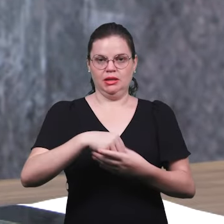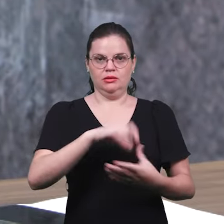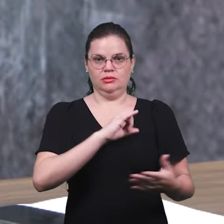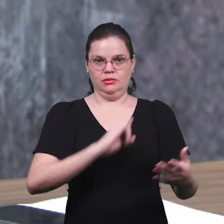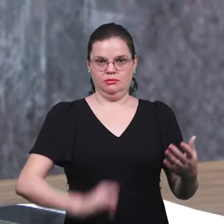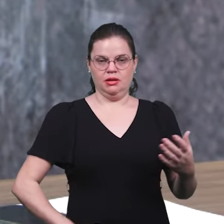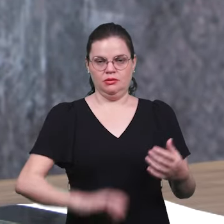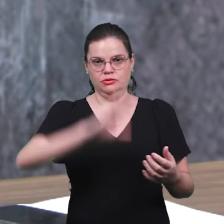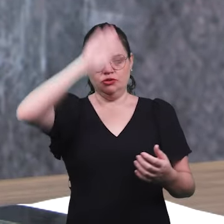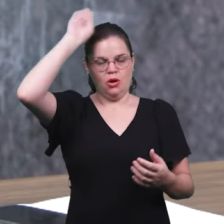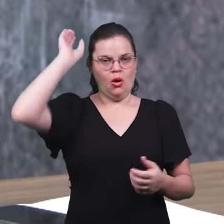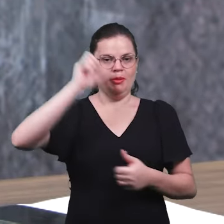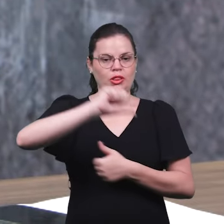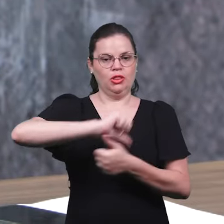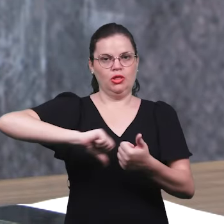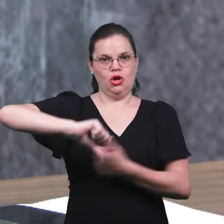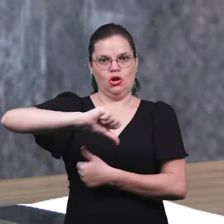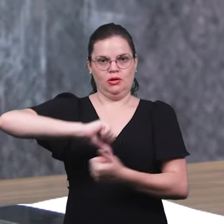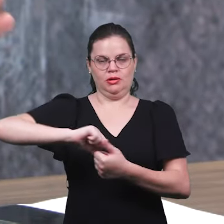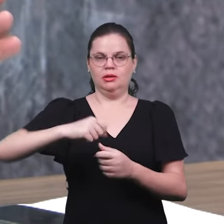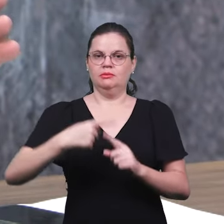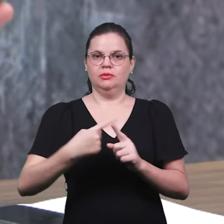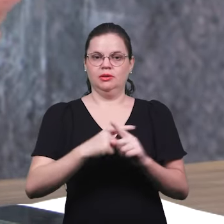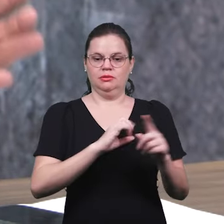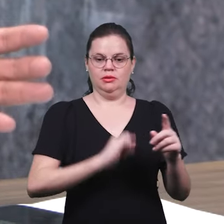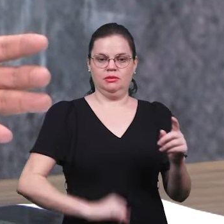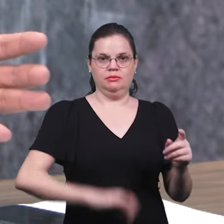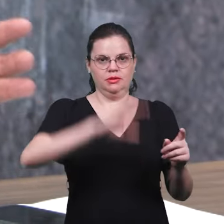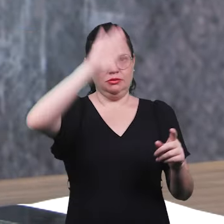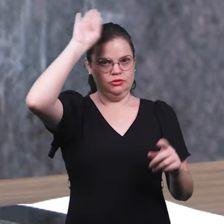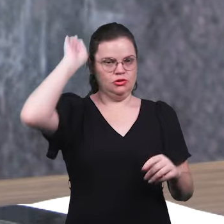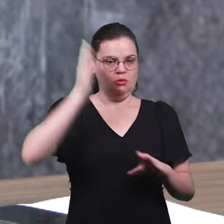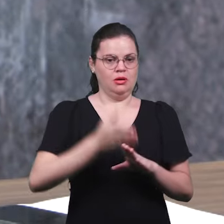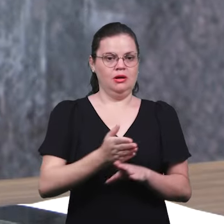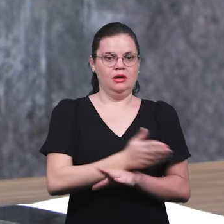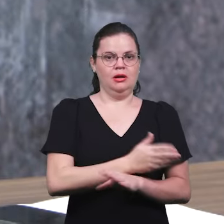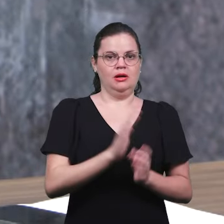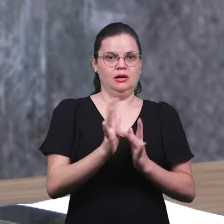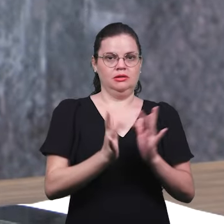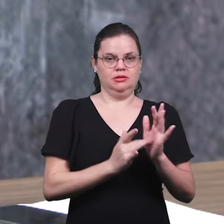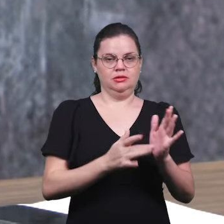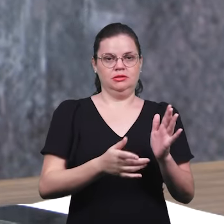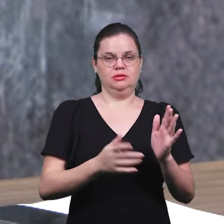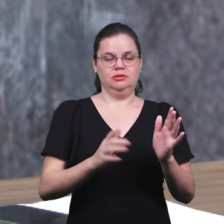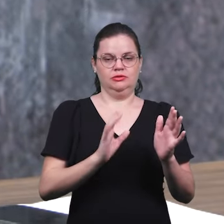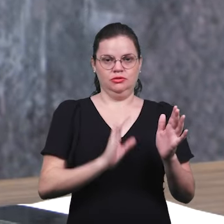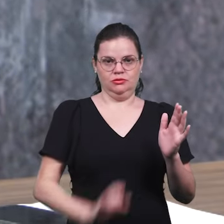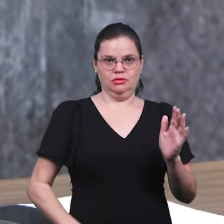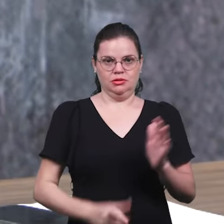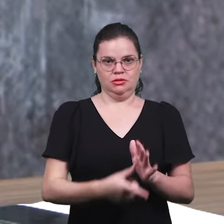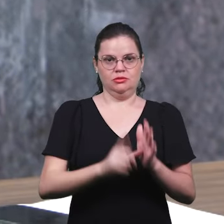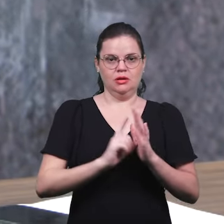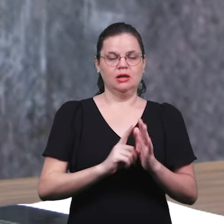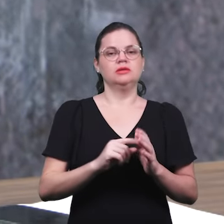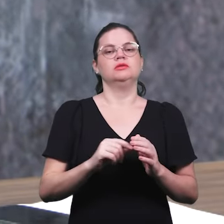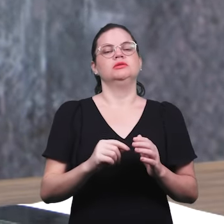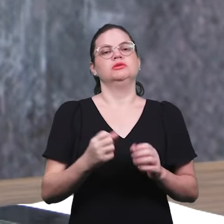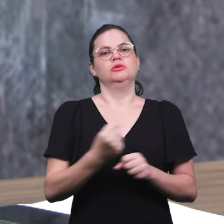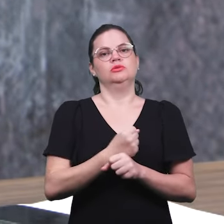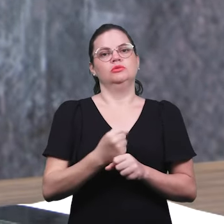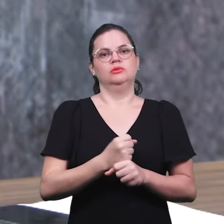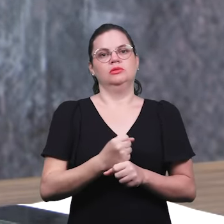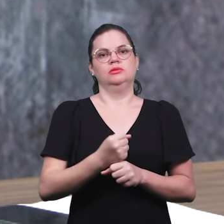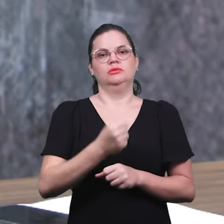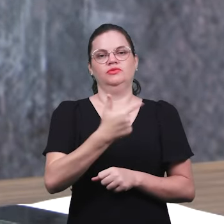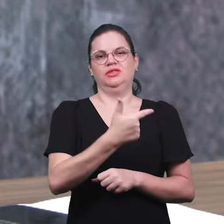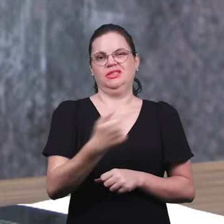Romano. O Império Romano nasceu no ano 27 a.C., com Otávio Augusto, e até o século III, vamos botar uma